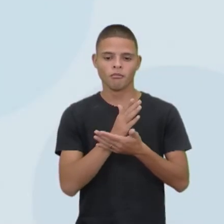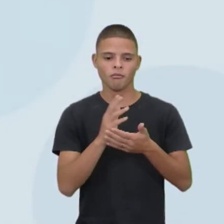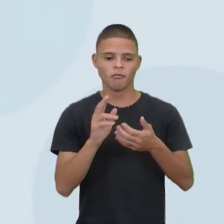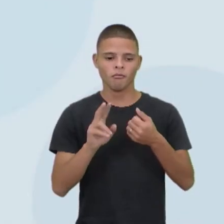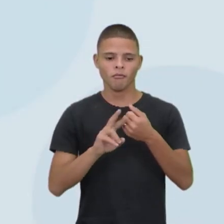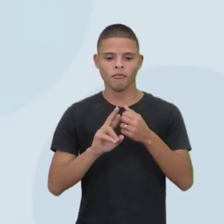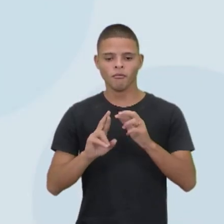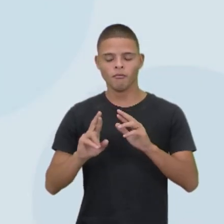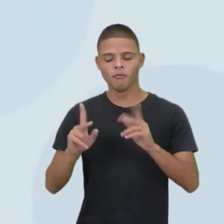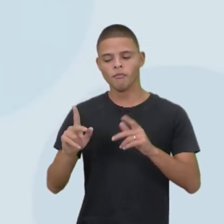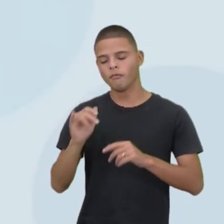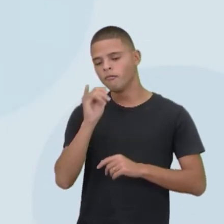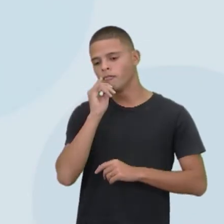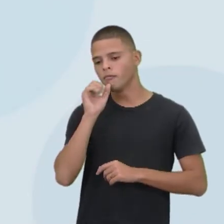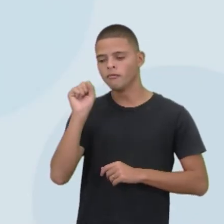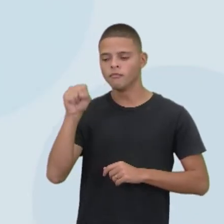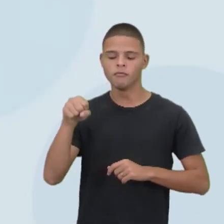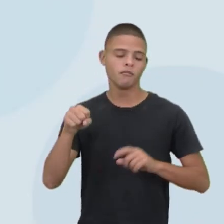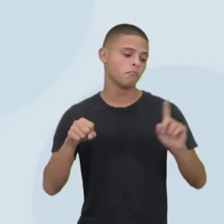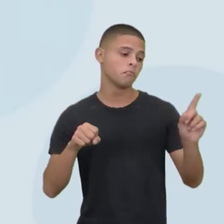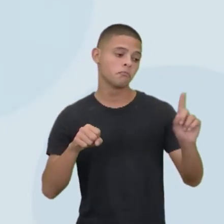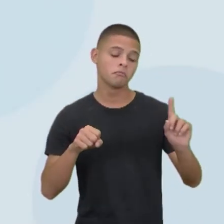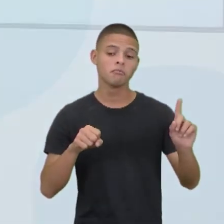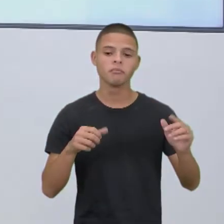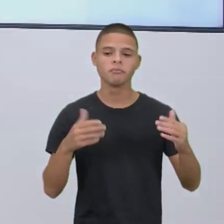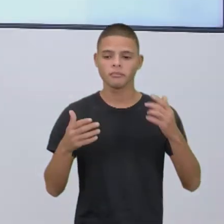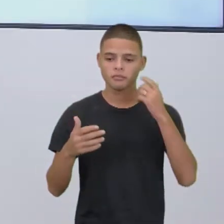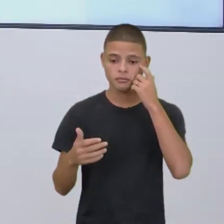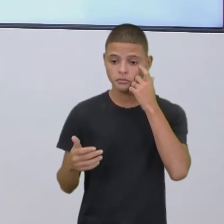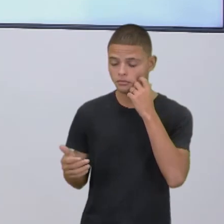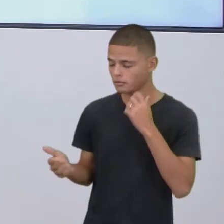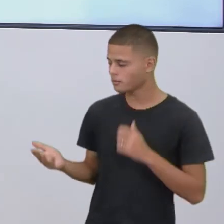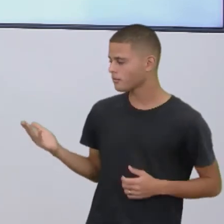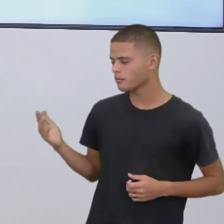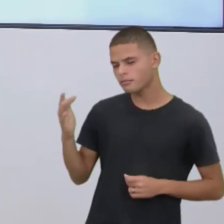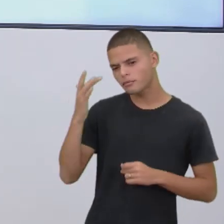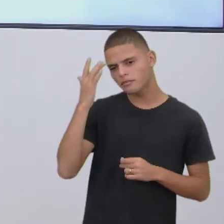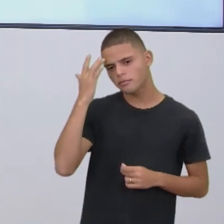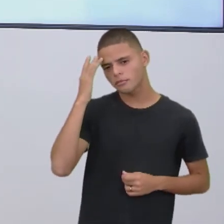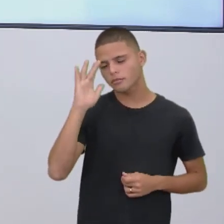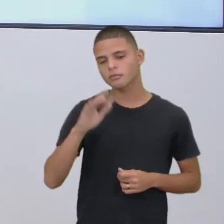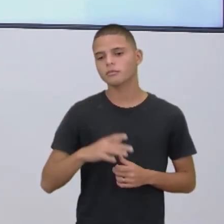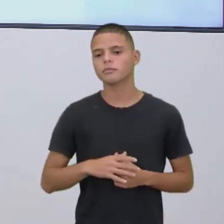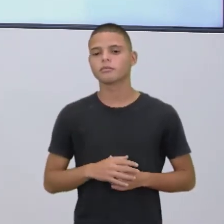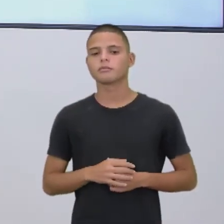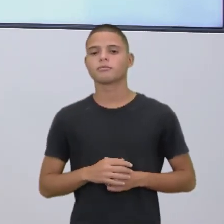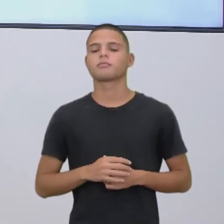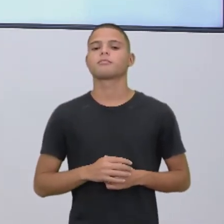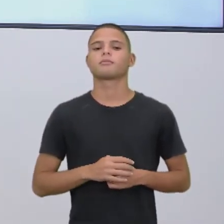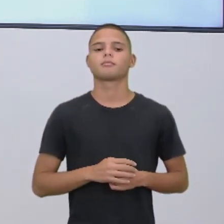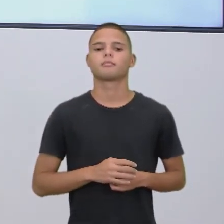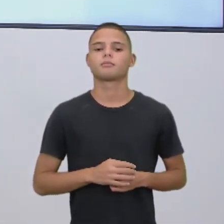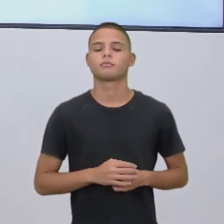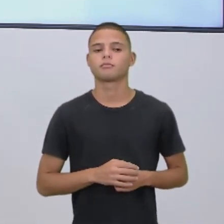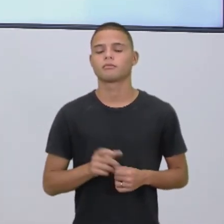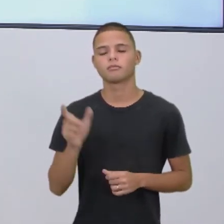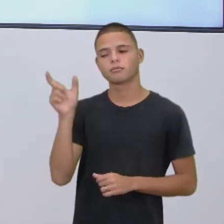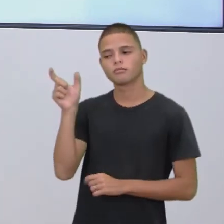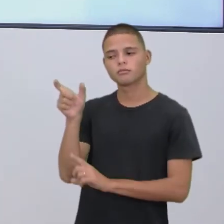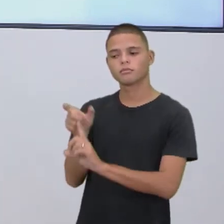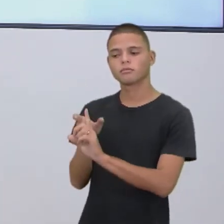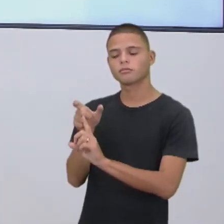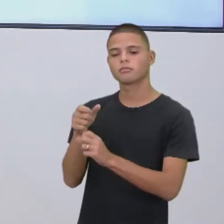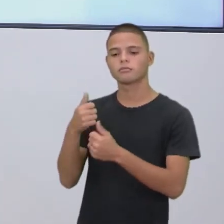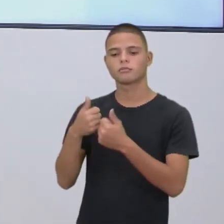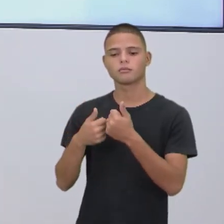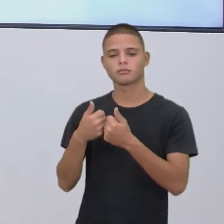No caso aí, assim ou não, né? Você acha que o jogador